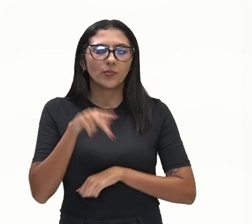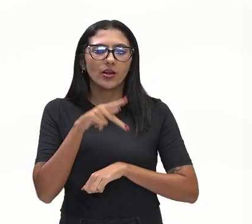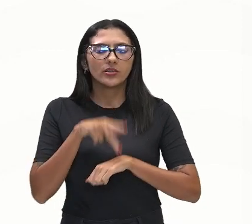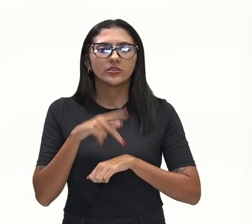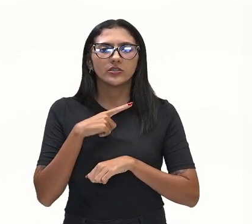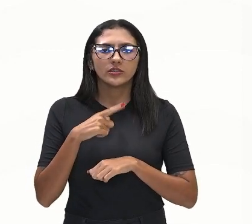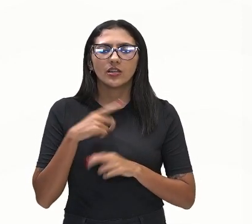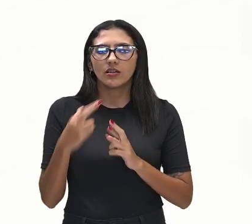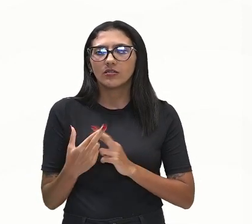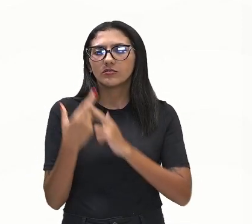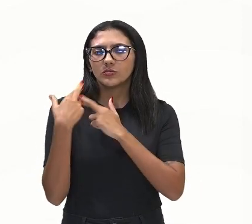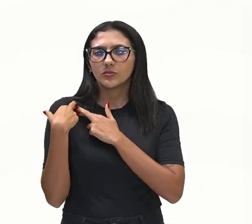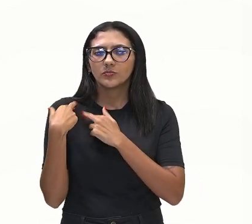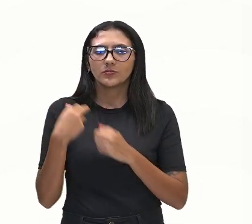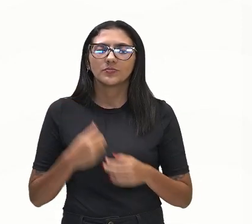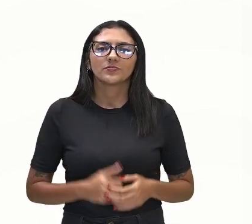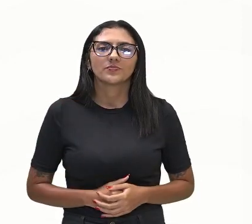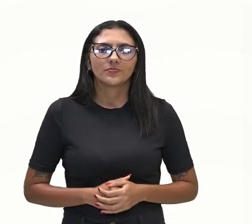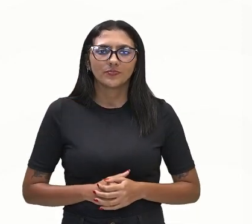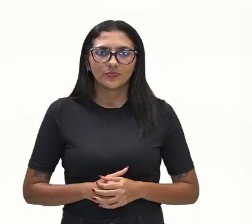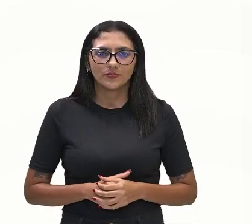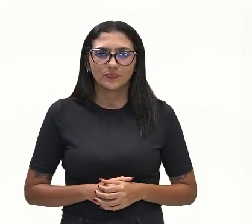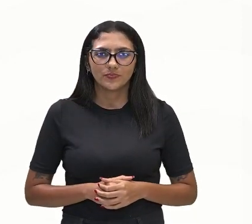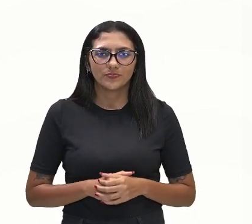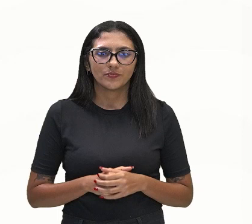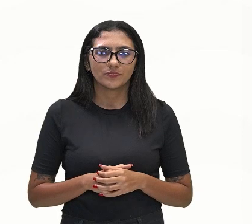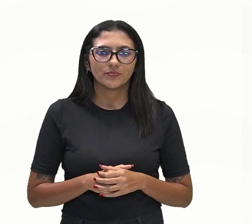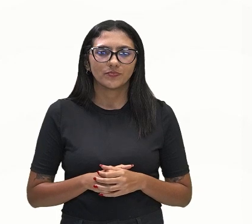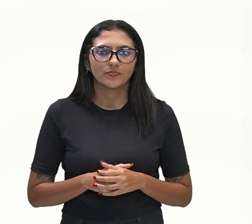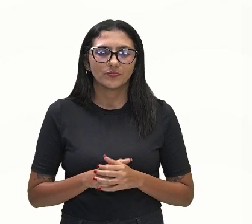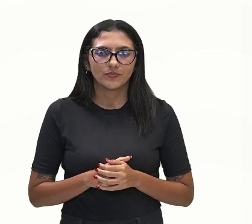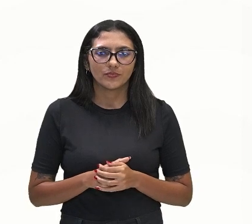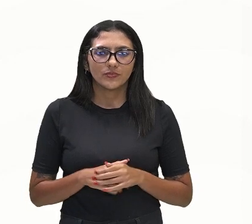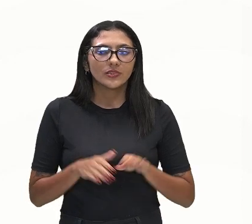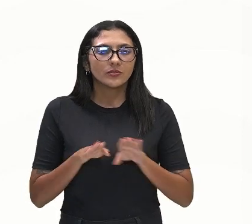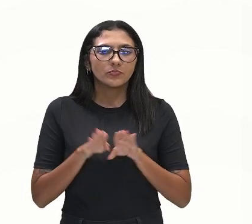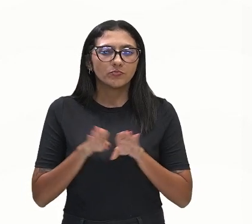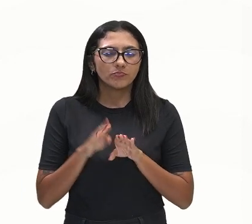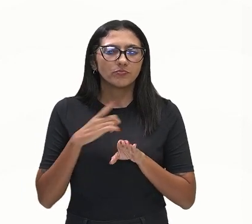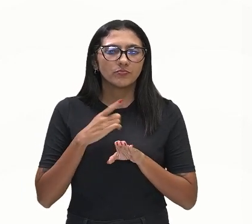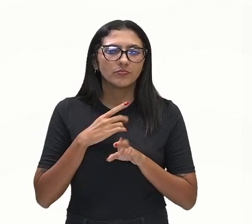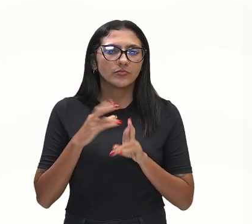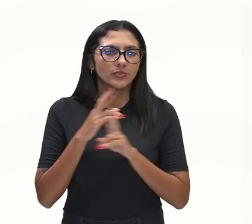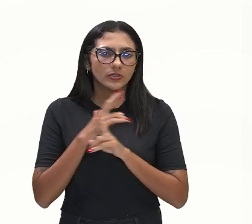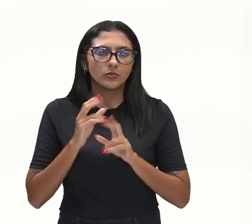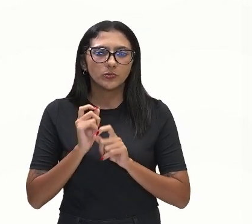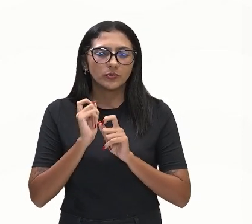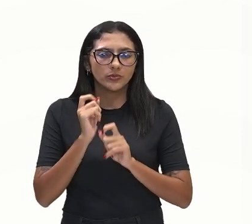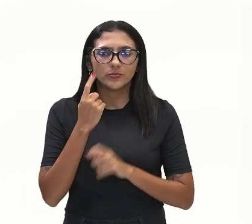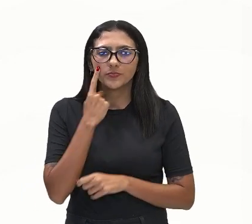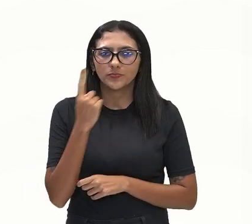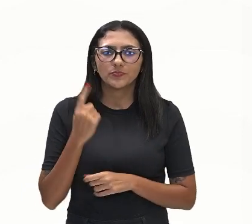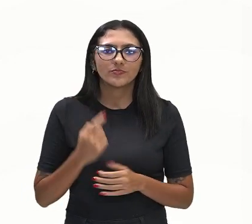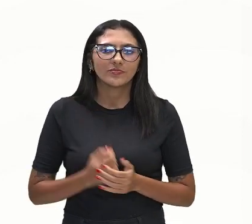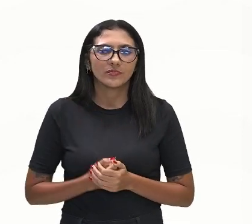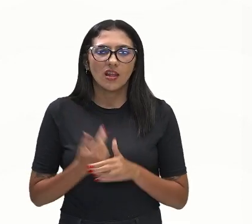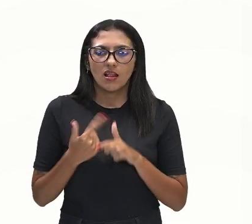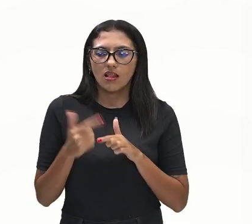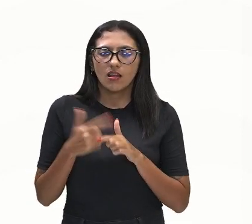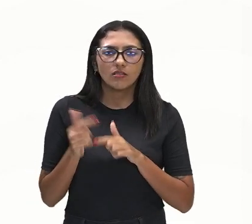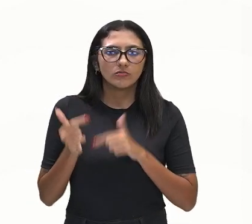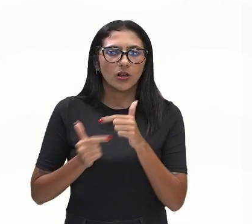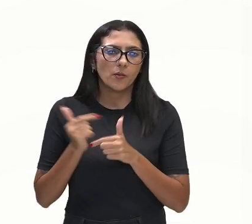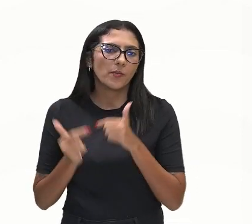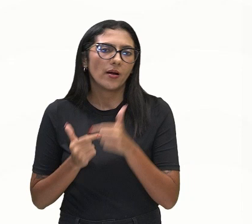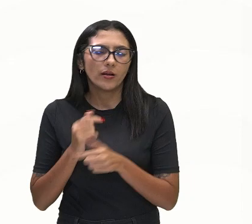todo. A gente vai verificar com a globalização, a precarização do trabalho, porque ela vai buscar as empresas o